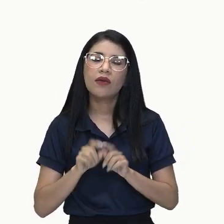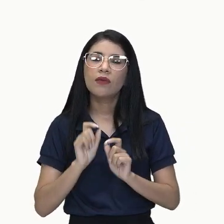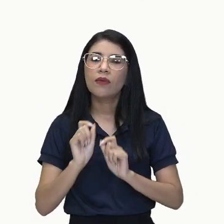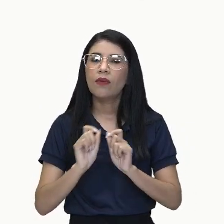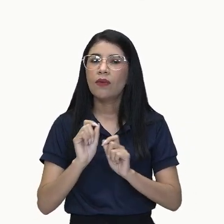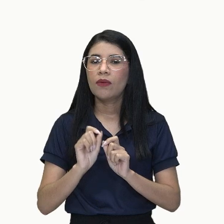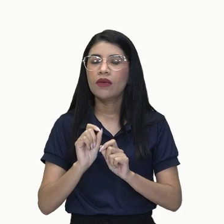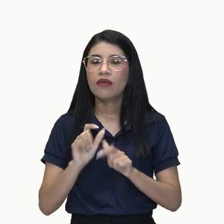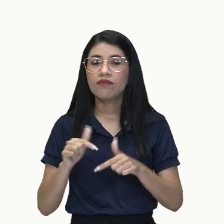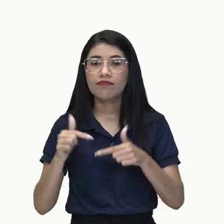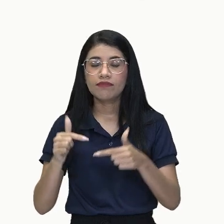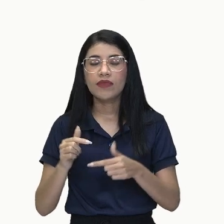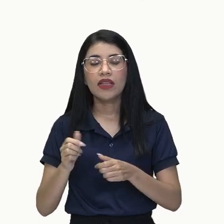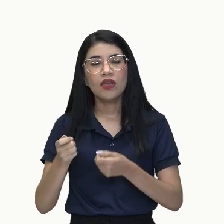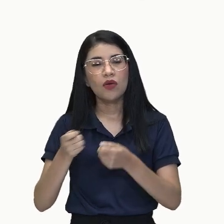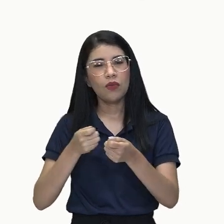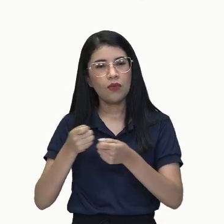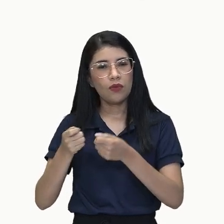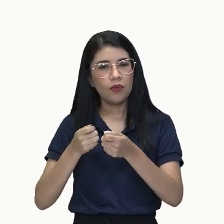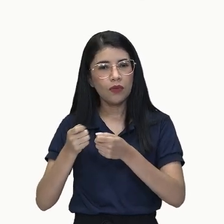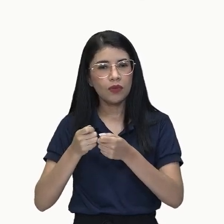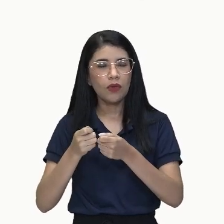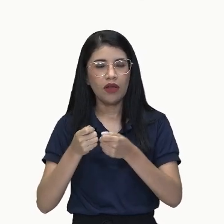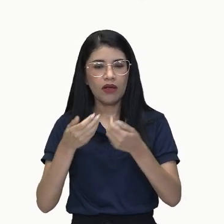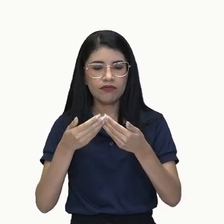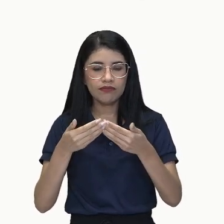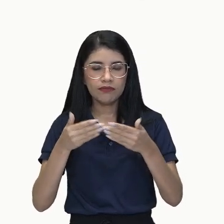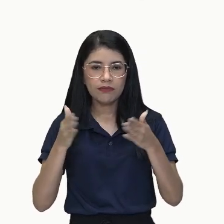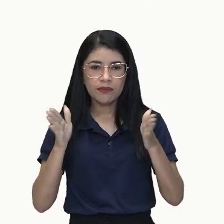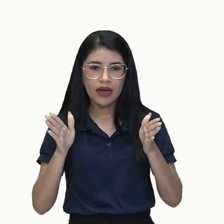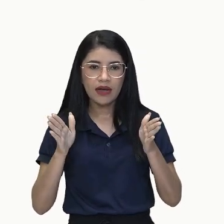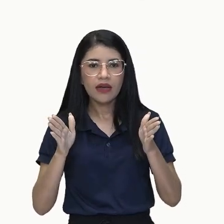interruptores controlam a abertura